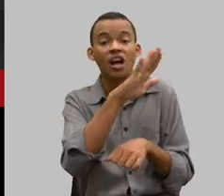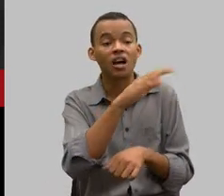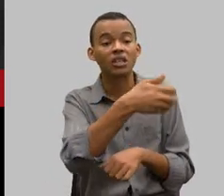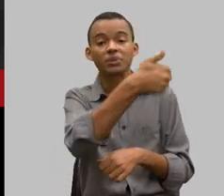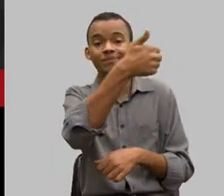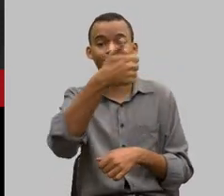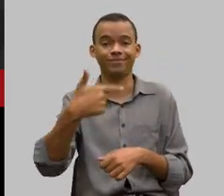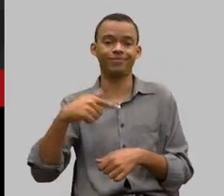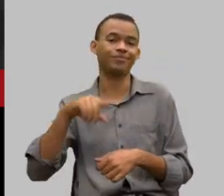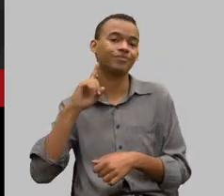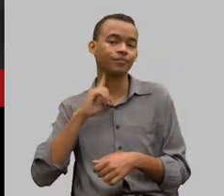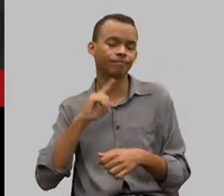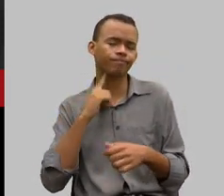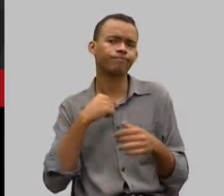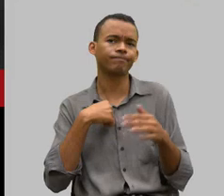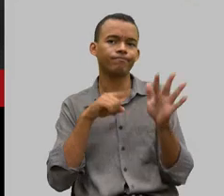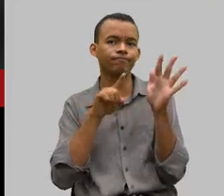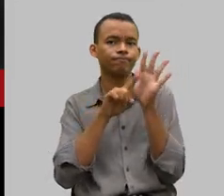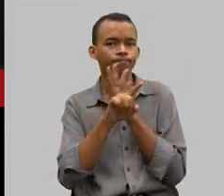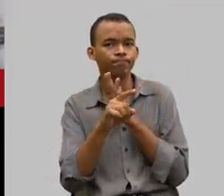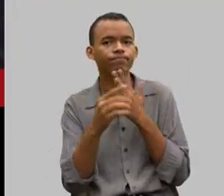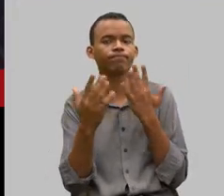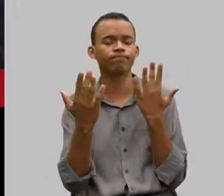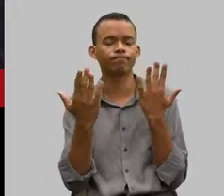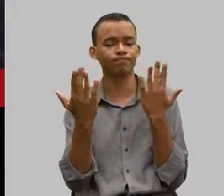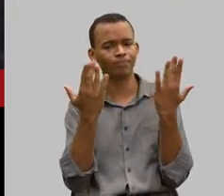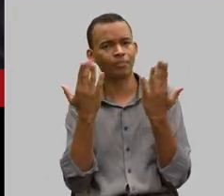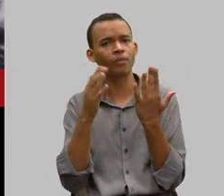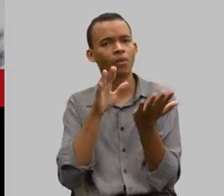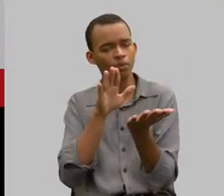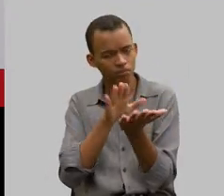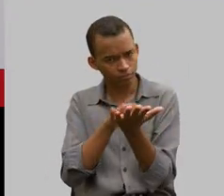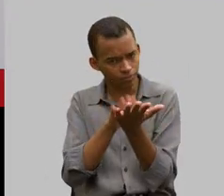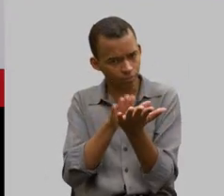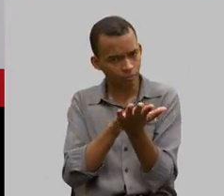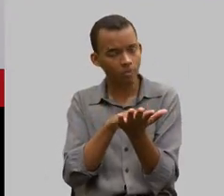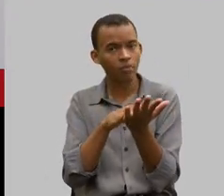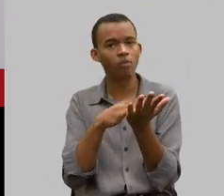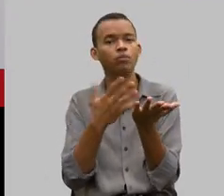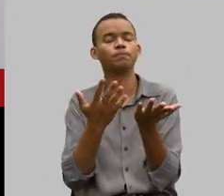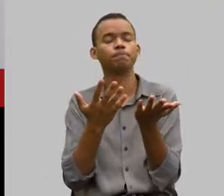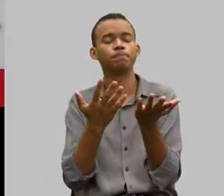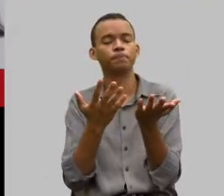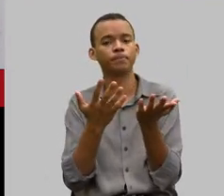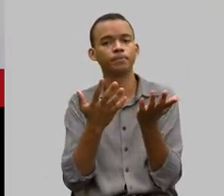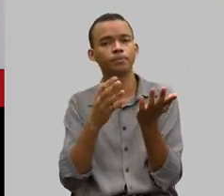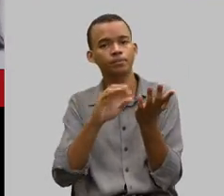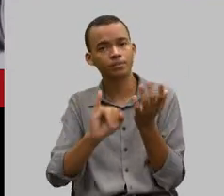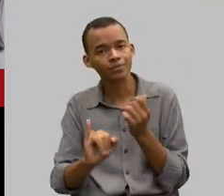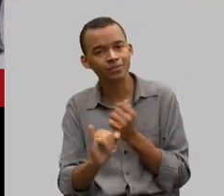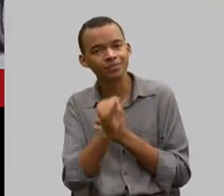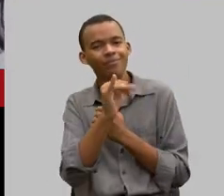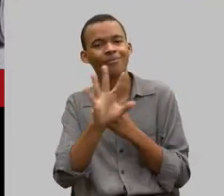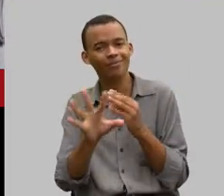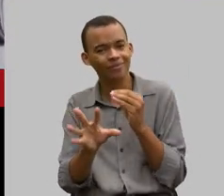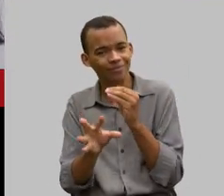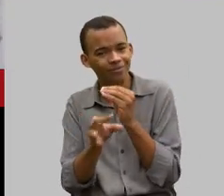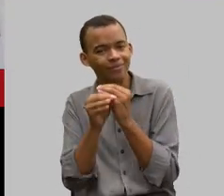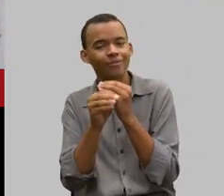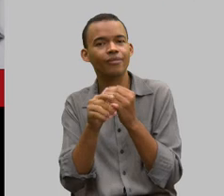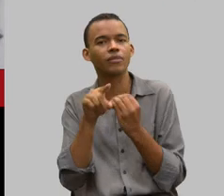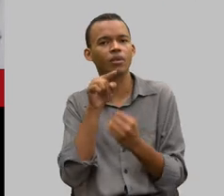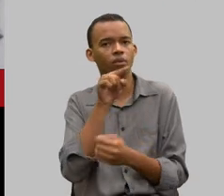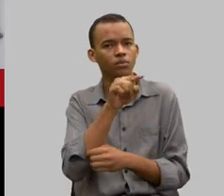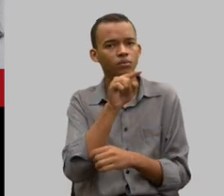questionamento mais uma vez parabenizando e não poderia deixar de aproveitar essa expertise que vossa